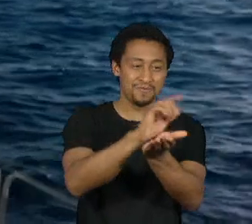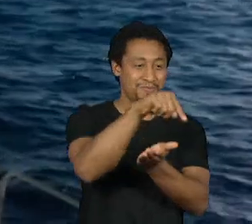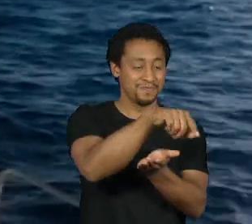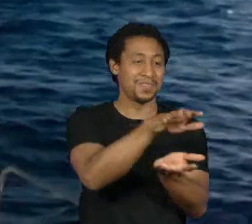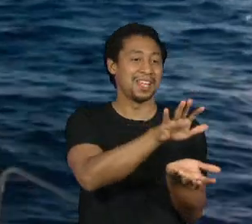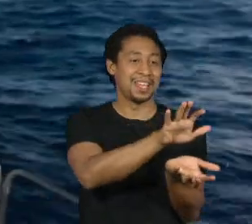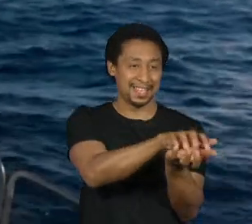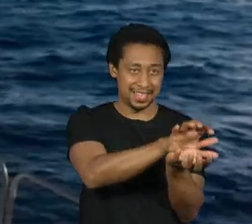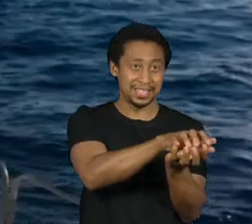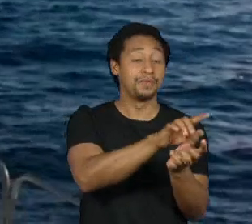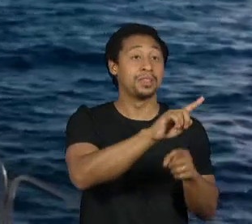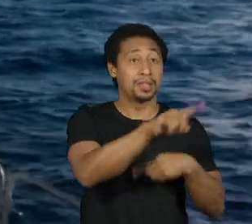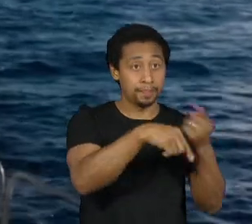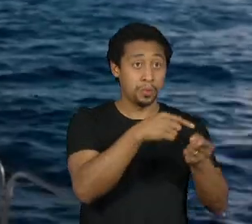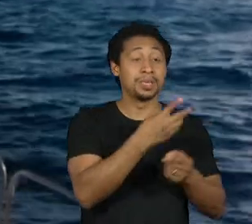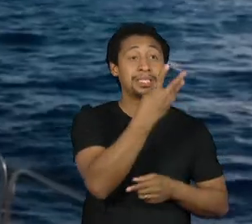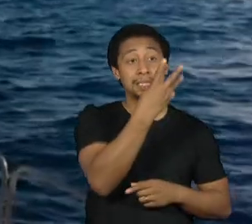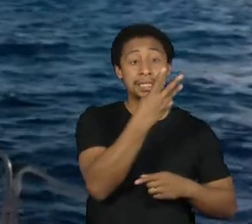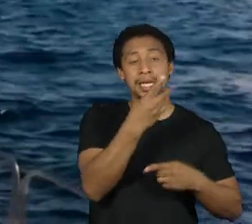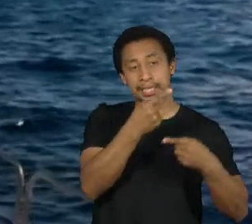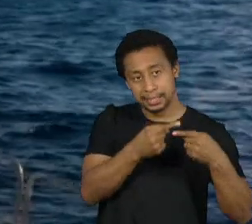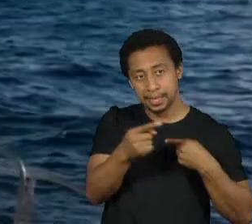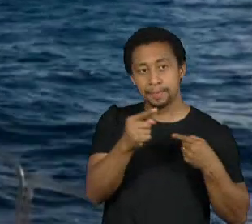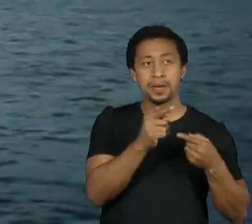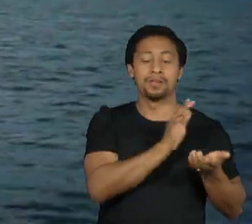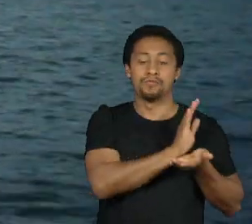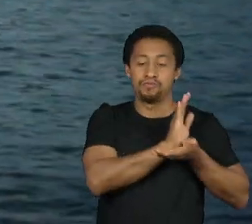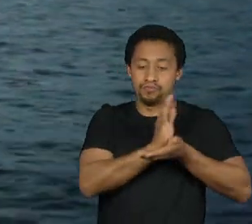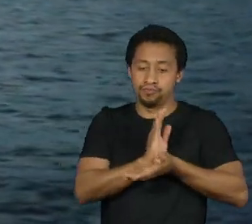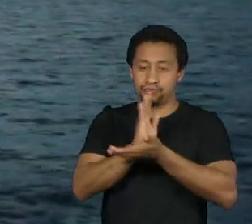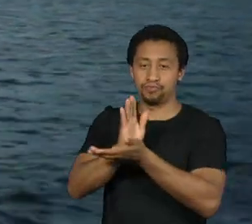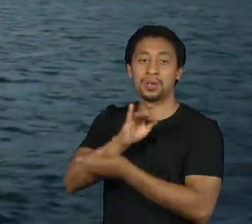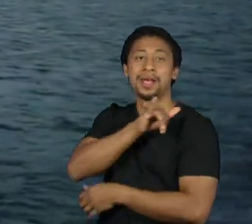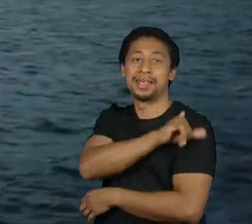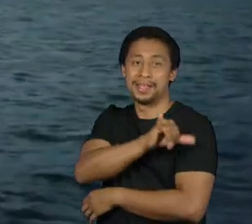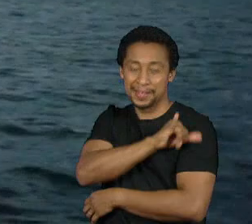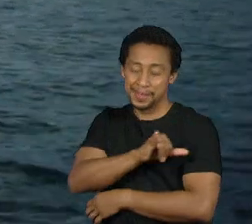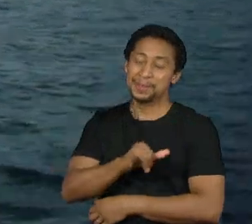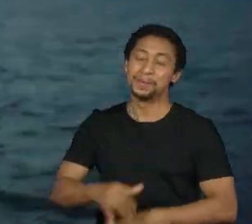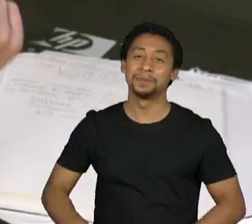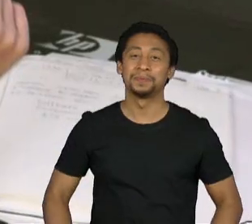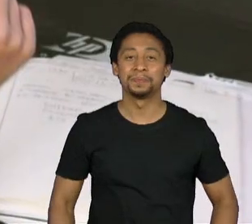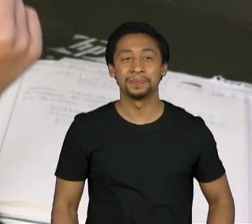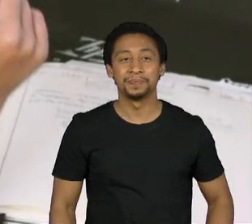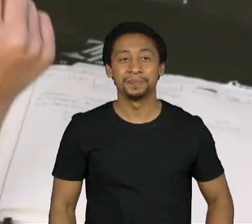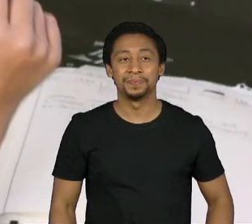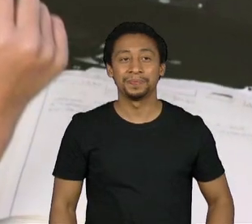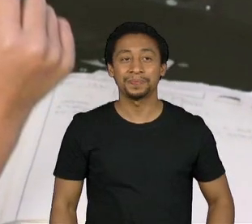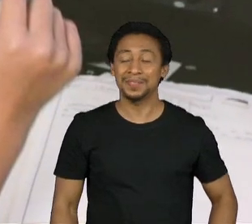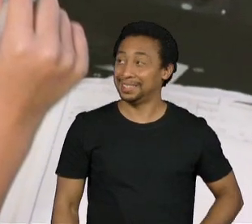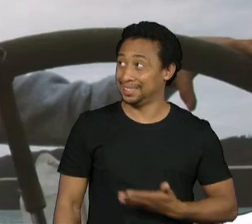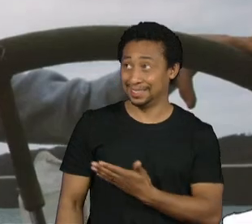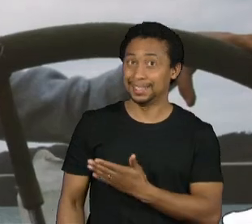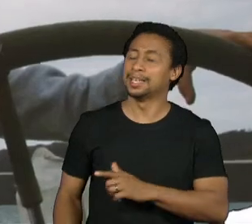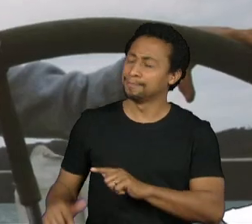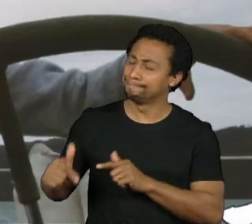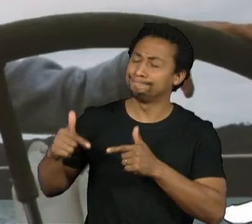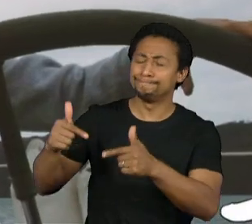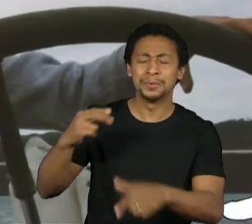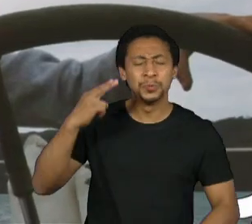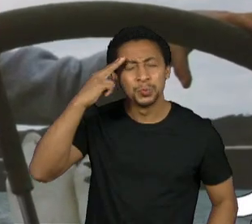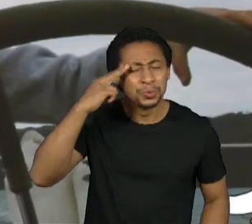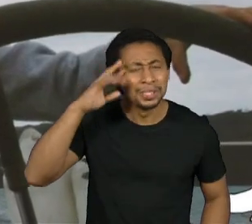Recife, depois mais 3 semanas para vir do Recife até aqui Rio de Janeiro. A empreitada, sonhada